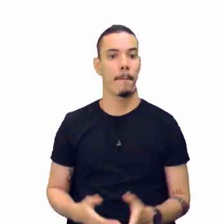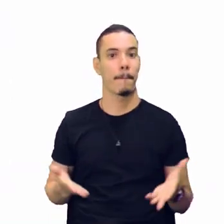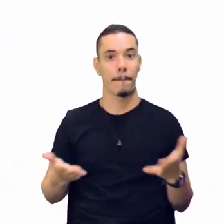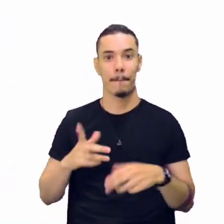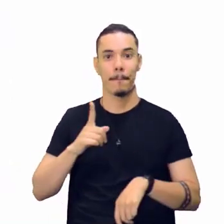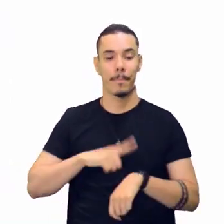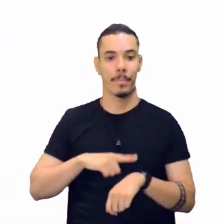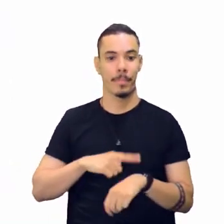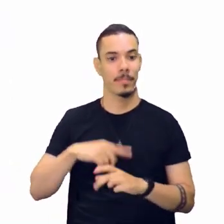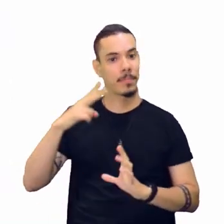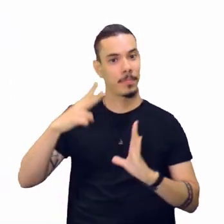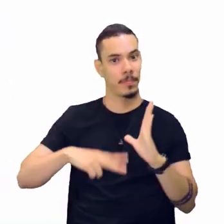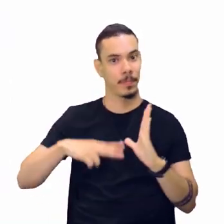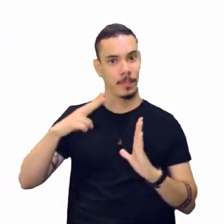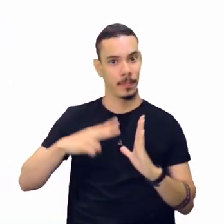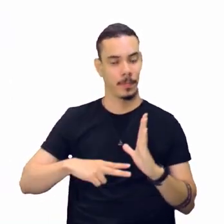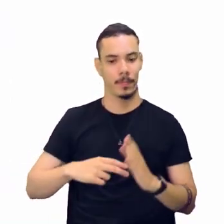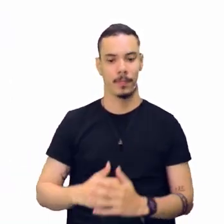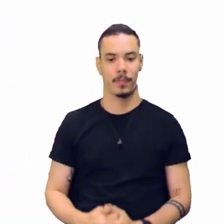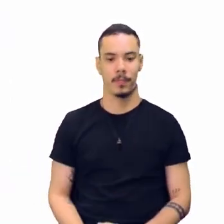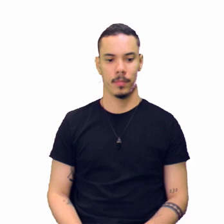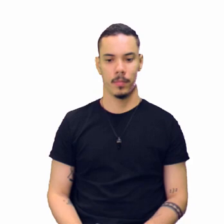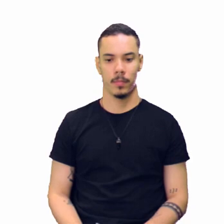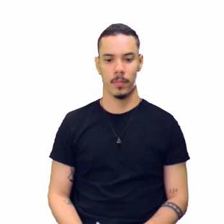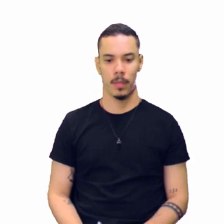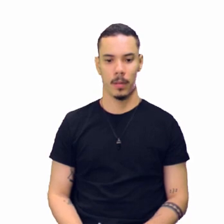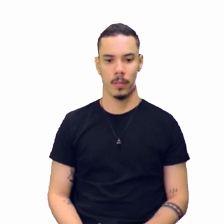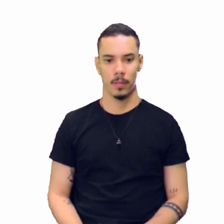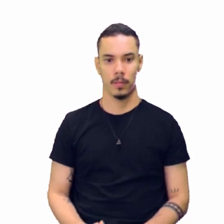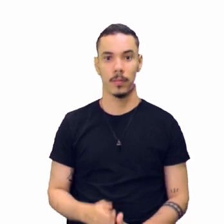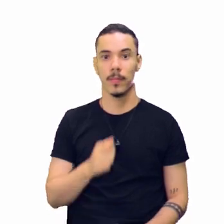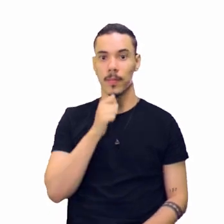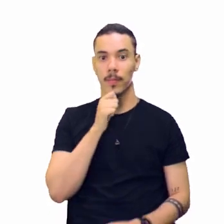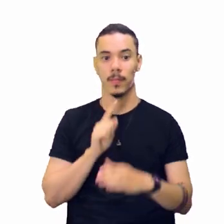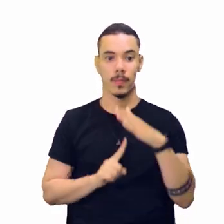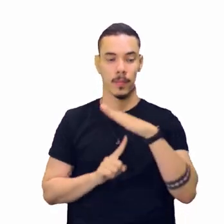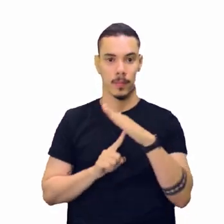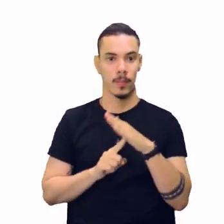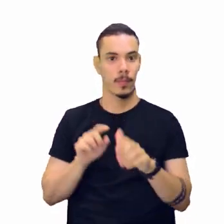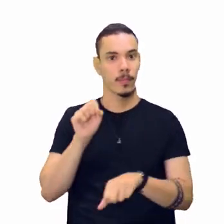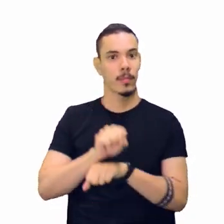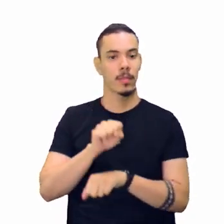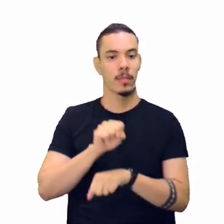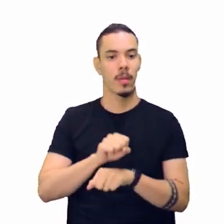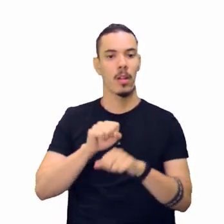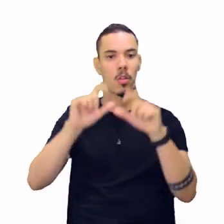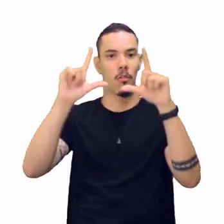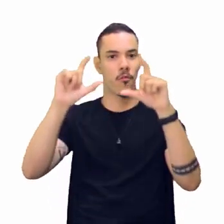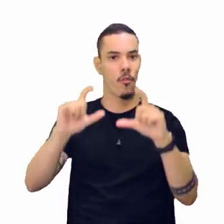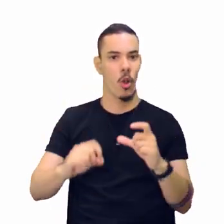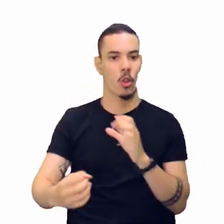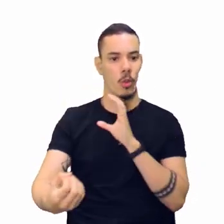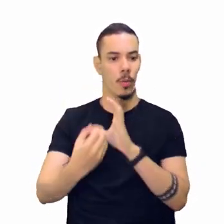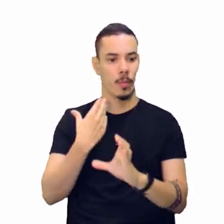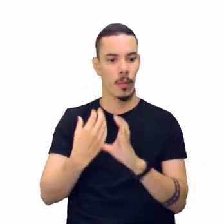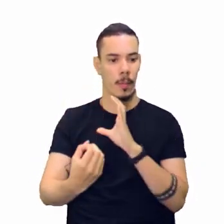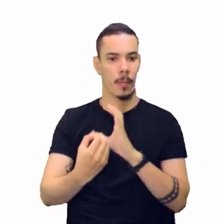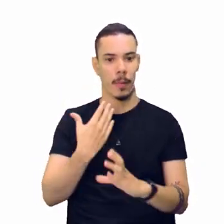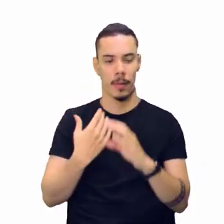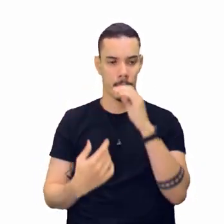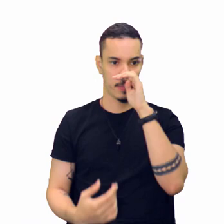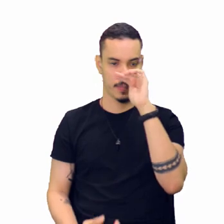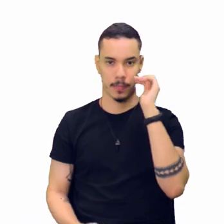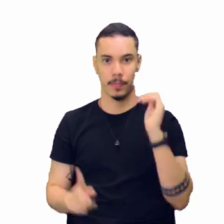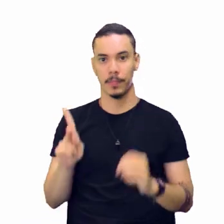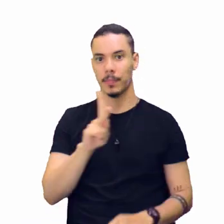Relaxamento agora com o nosso clube de leitura. Nós estamos na unidade 1. Estou guardando foto dos amadinhos, da turma,